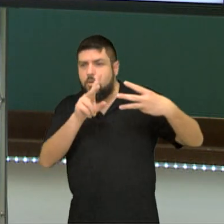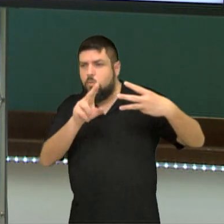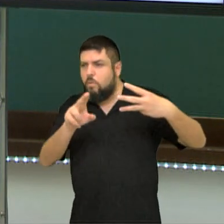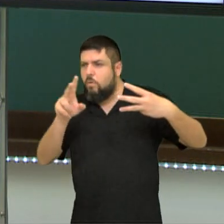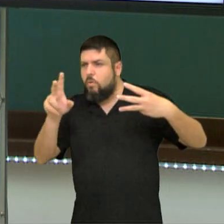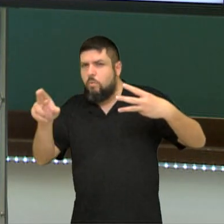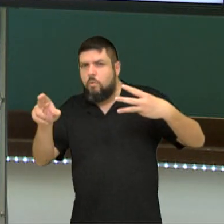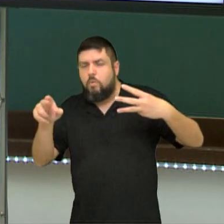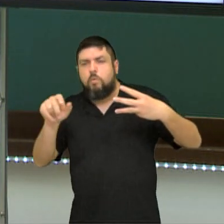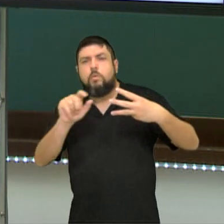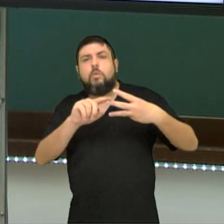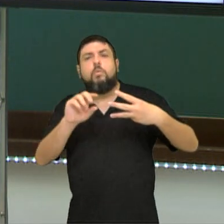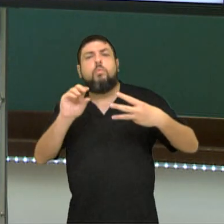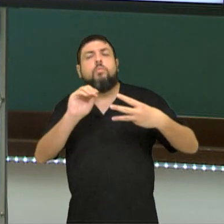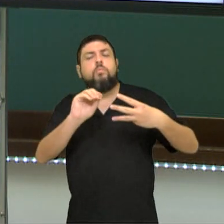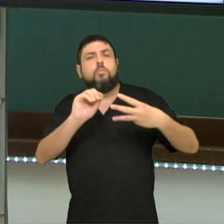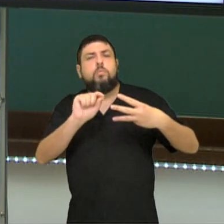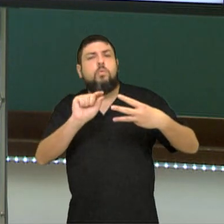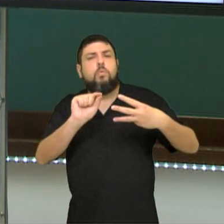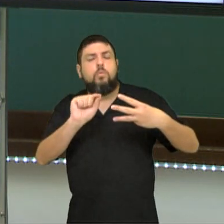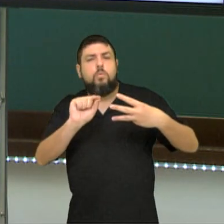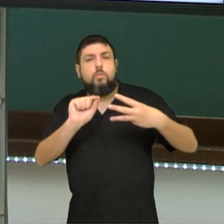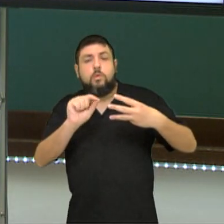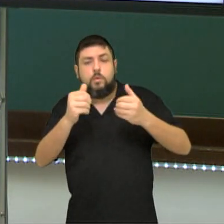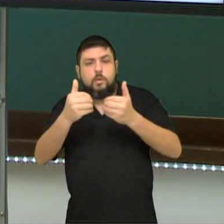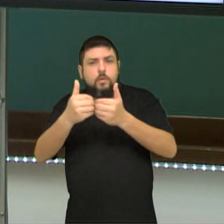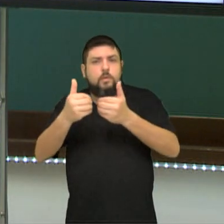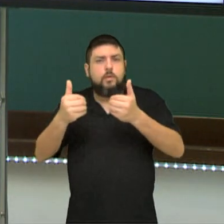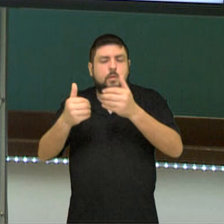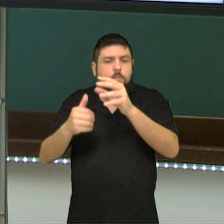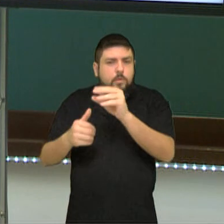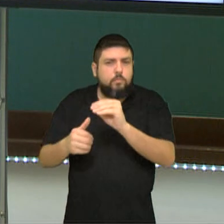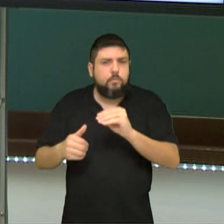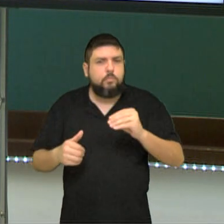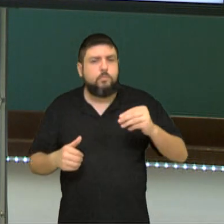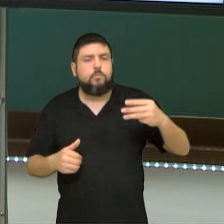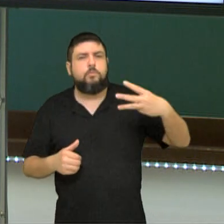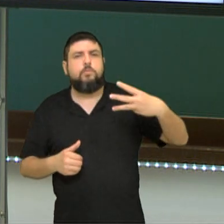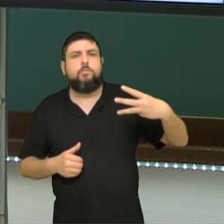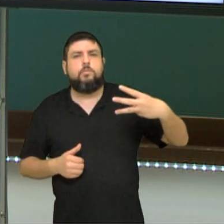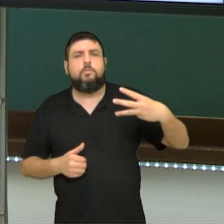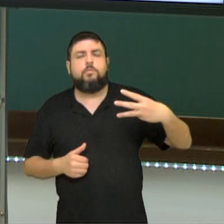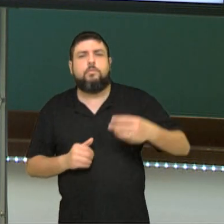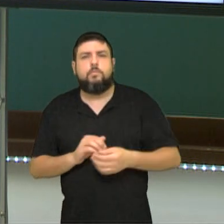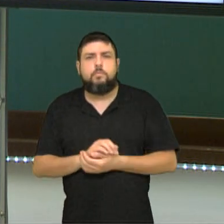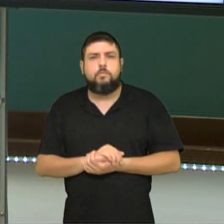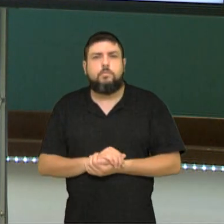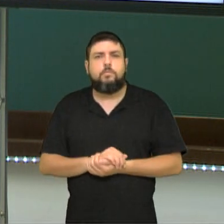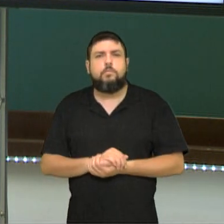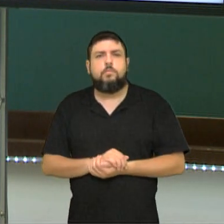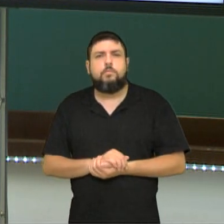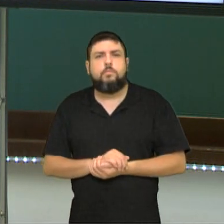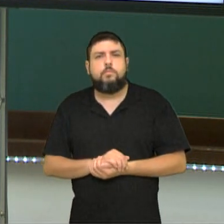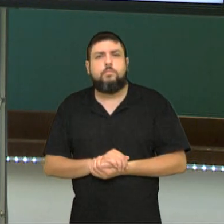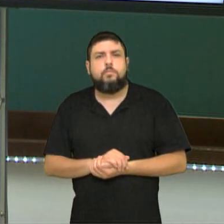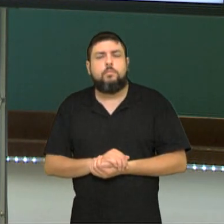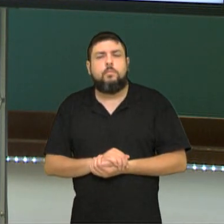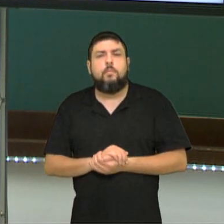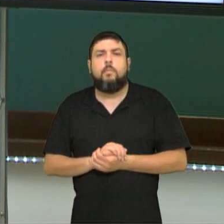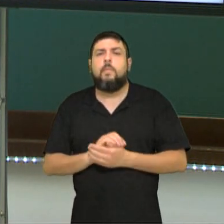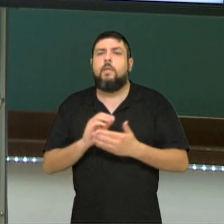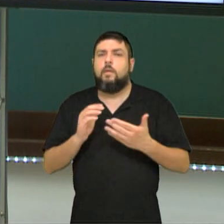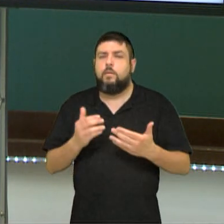Ele foi retirado de cada um dos termos daquela soma e foi colocado aqui, ó, na multiplicação. Tá entendido? Então,